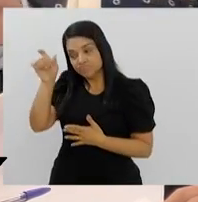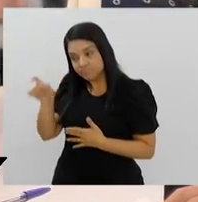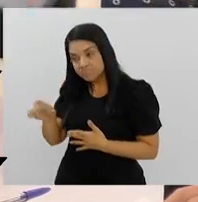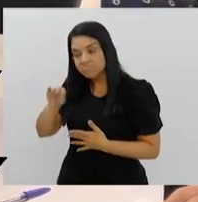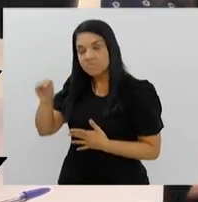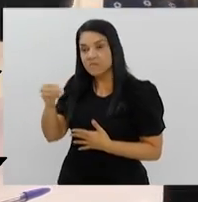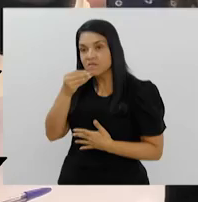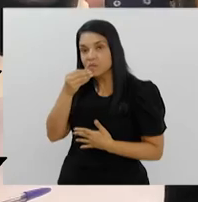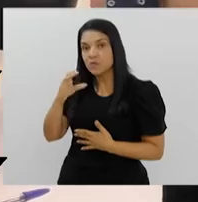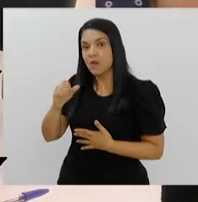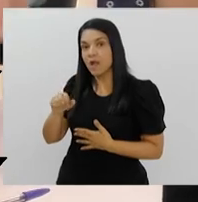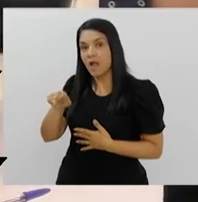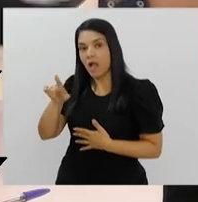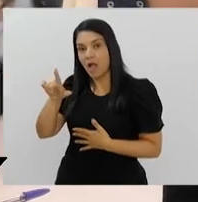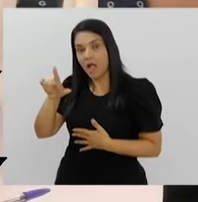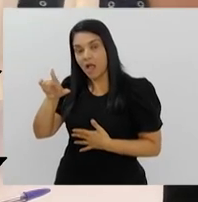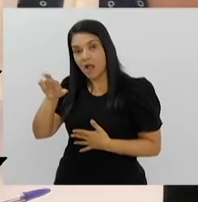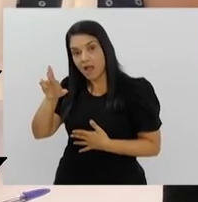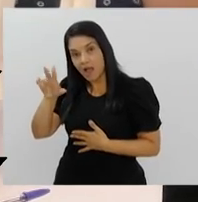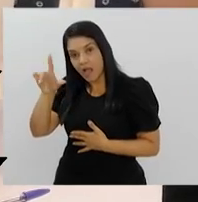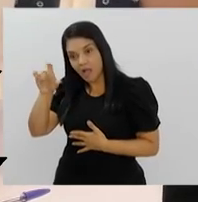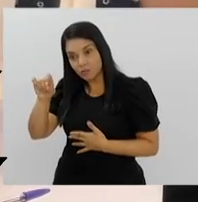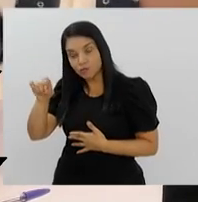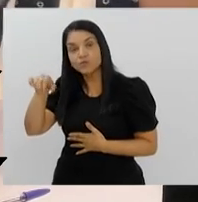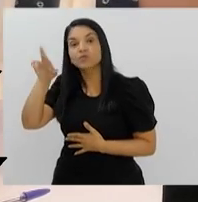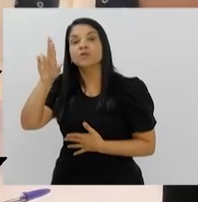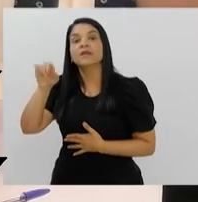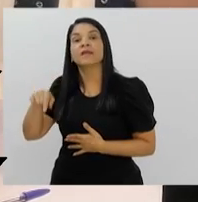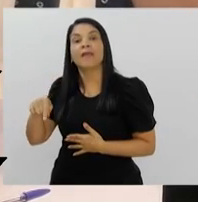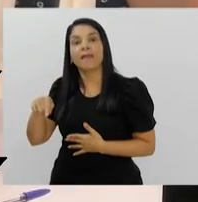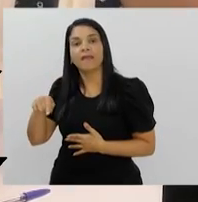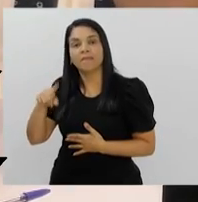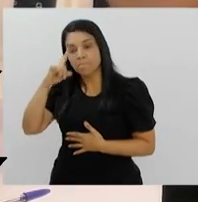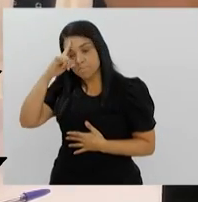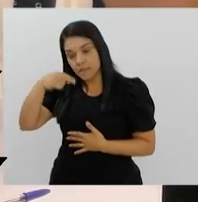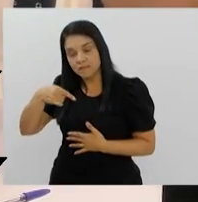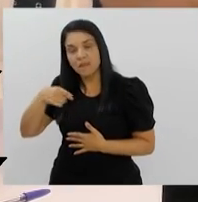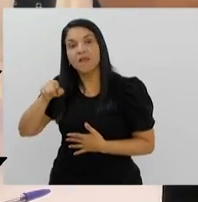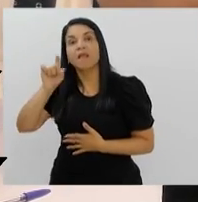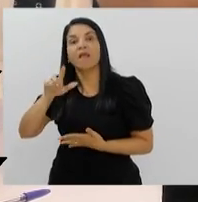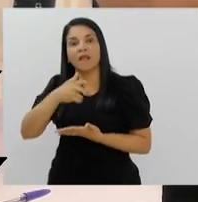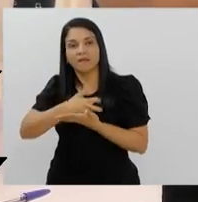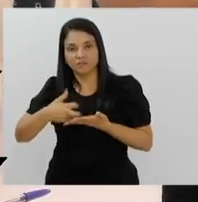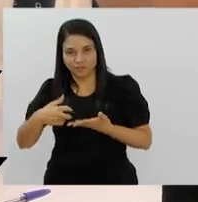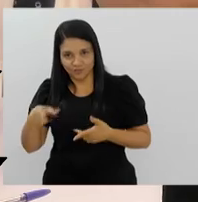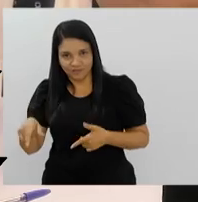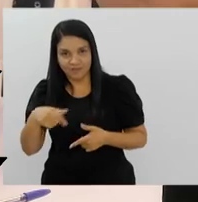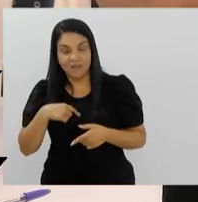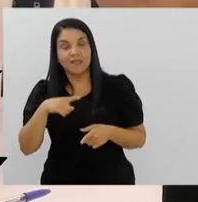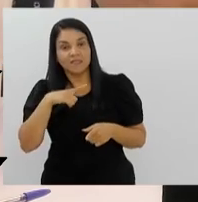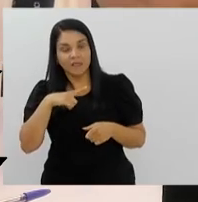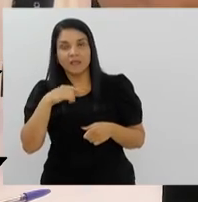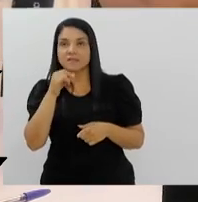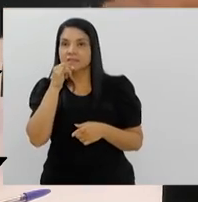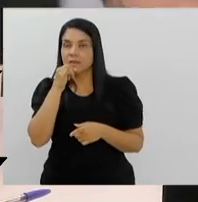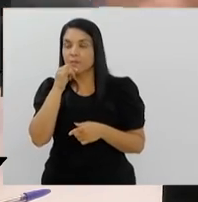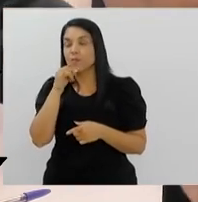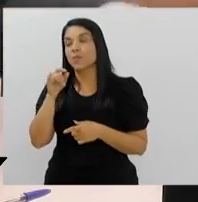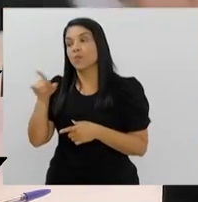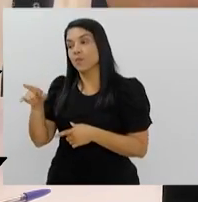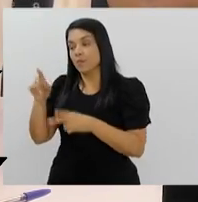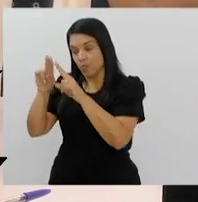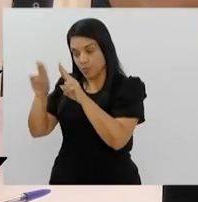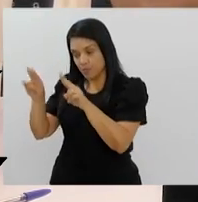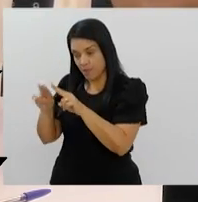aqui quem é que manda em qu caixinha então eu eu tenho dois exemplos ali de reembolsos que eram Unimed Rio